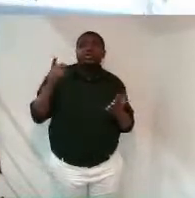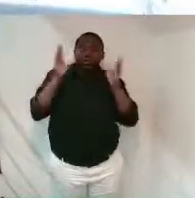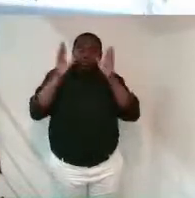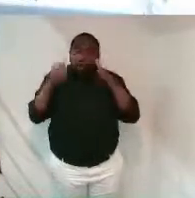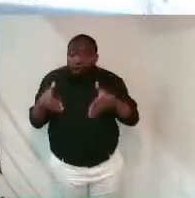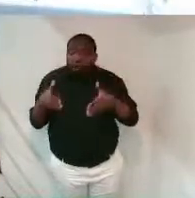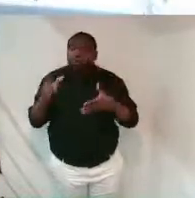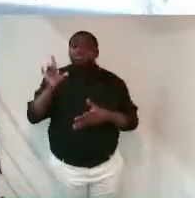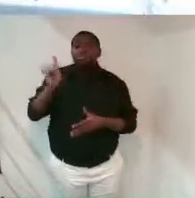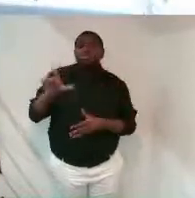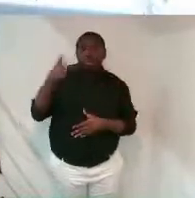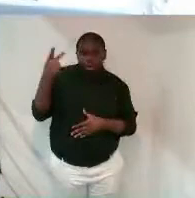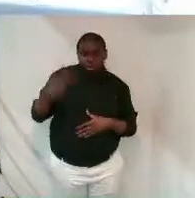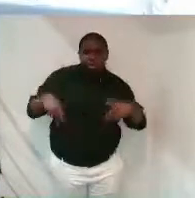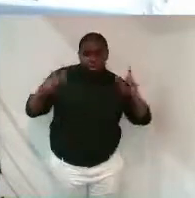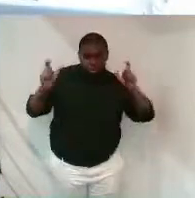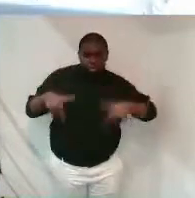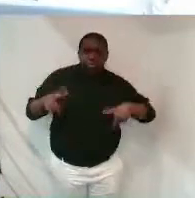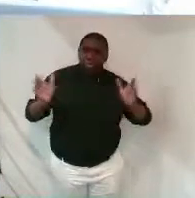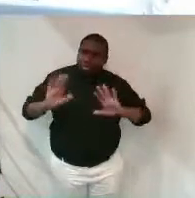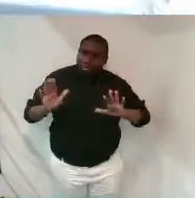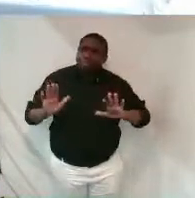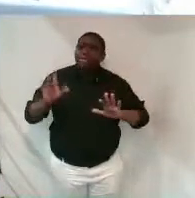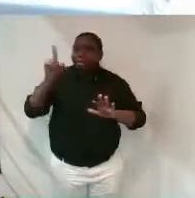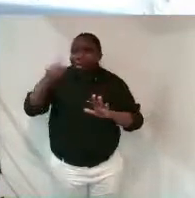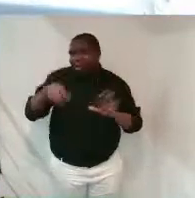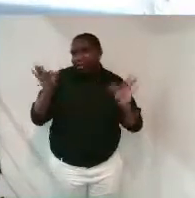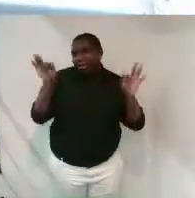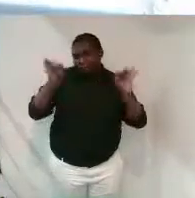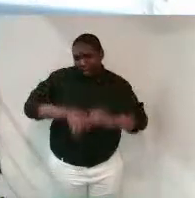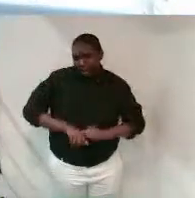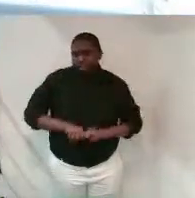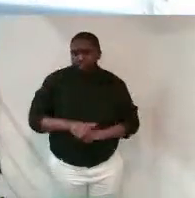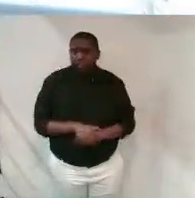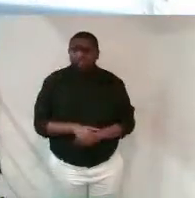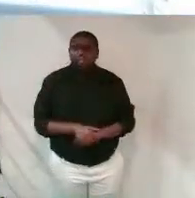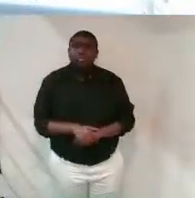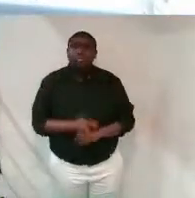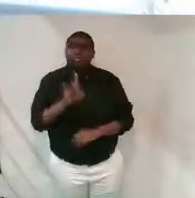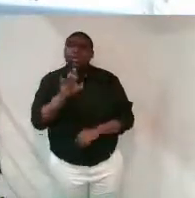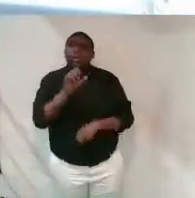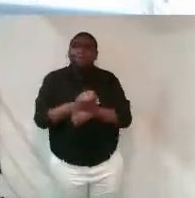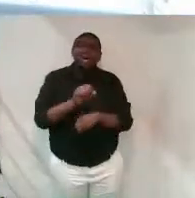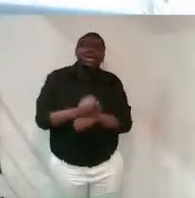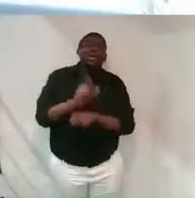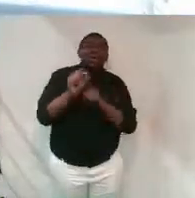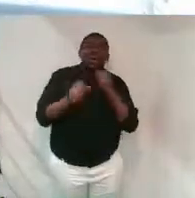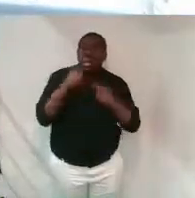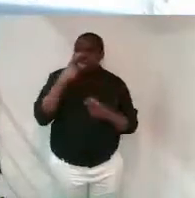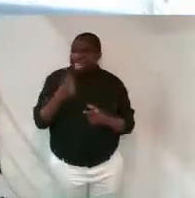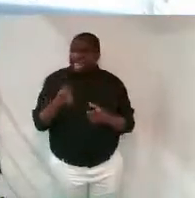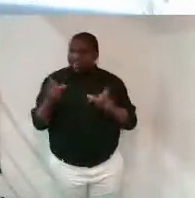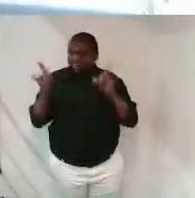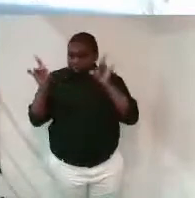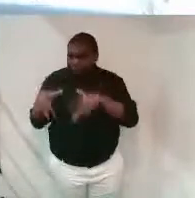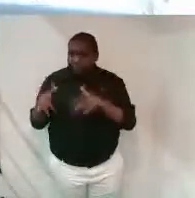do aterro sanitário, encerramento do lixão. Quando a gente fala encerramento do lixão, não é só parar de depositar no lixão, não é só arrumar um aterro